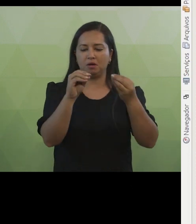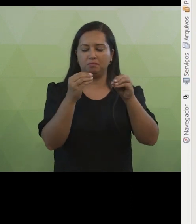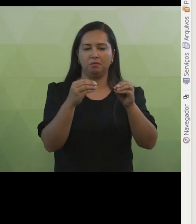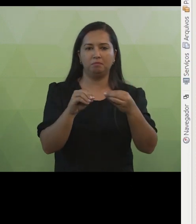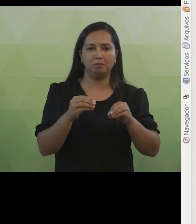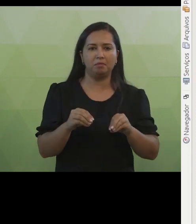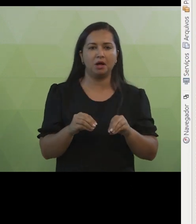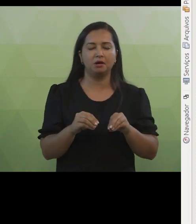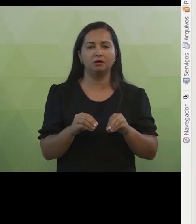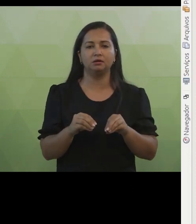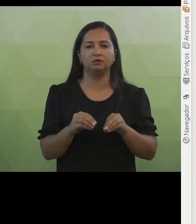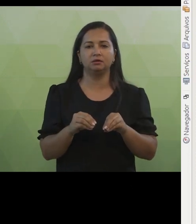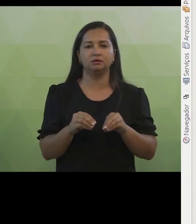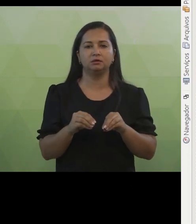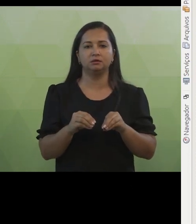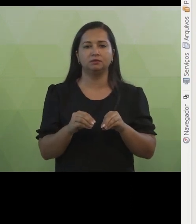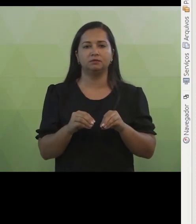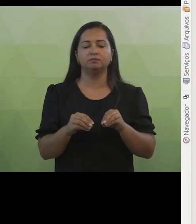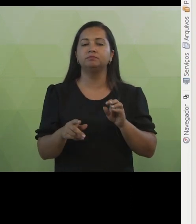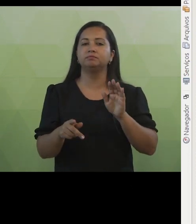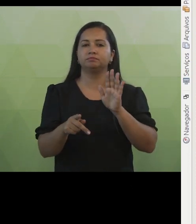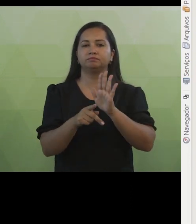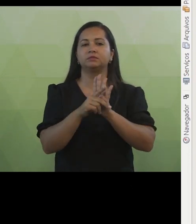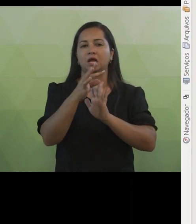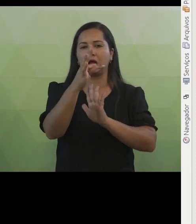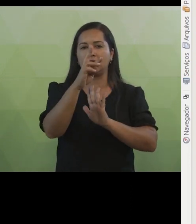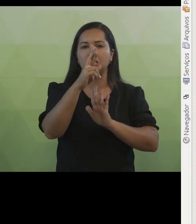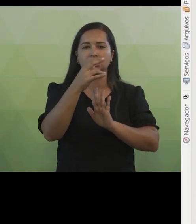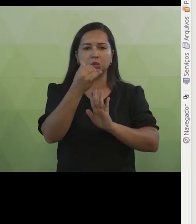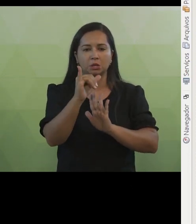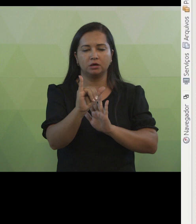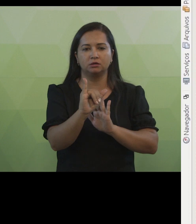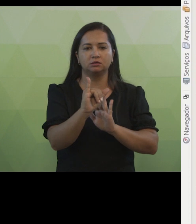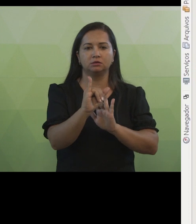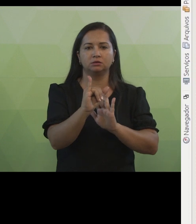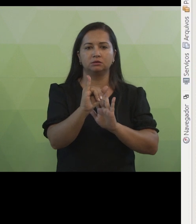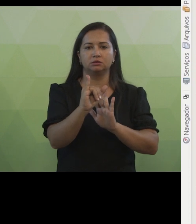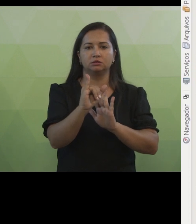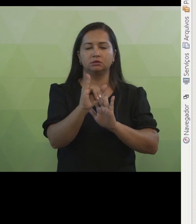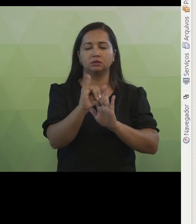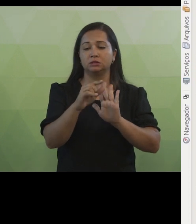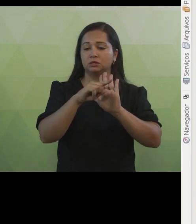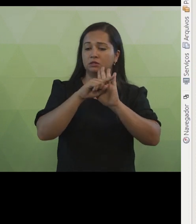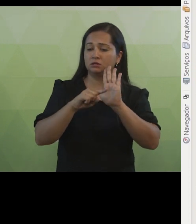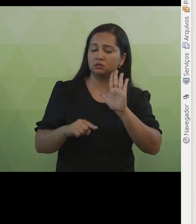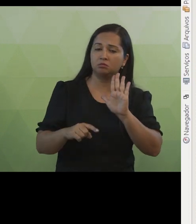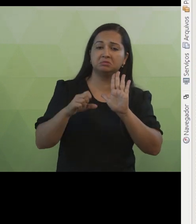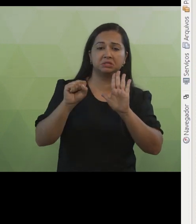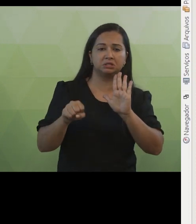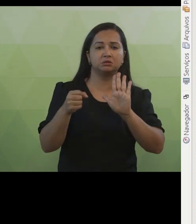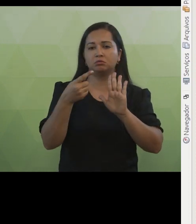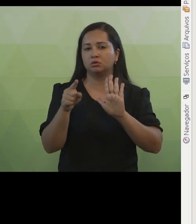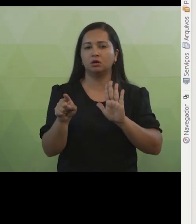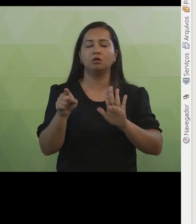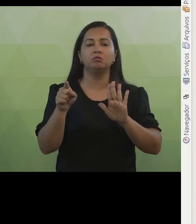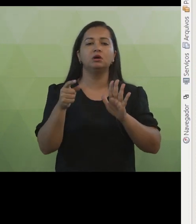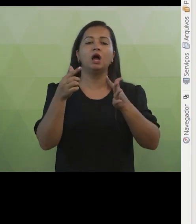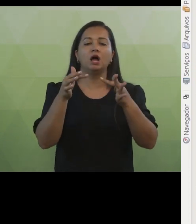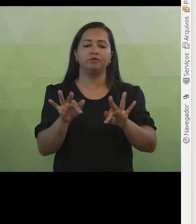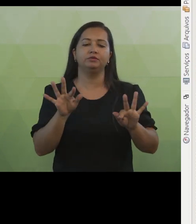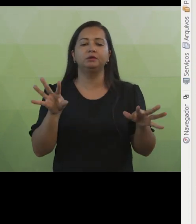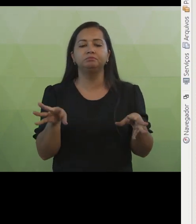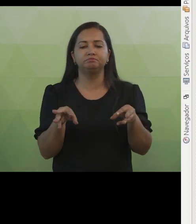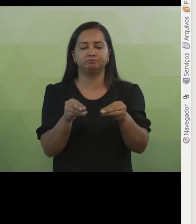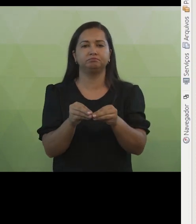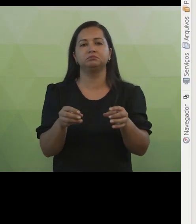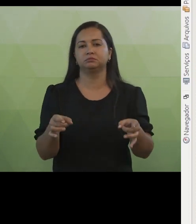como disse, entrando no try, independente de haver ou não exceção. E finalização do